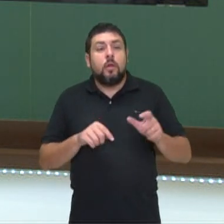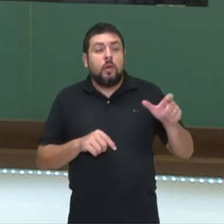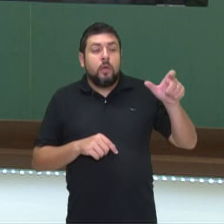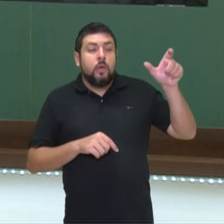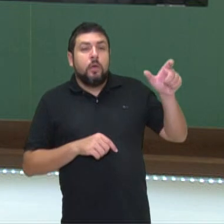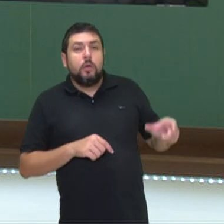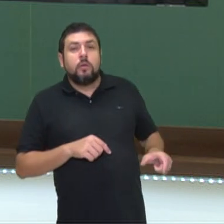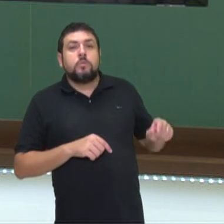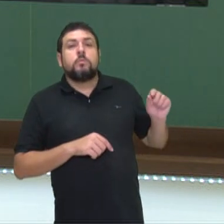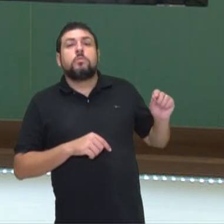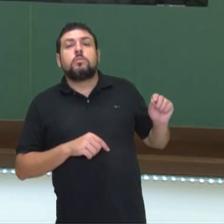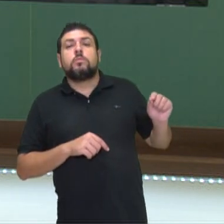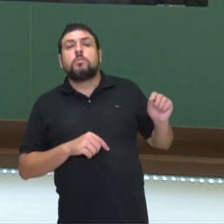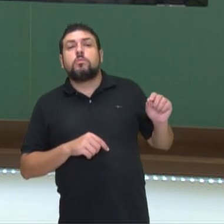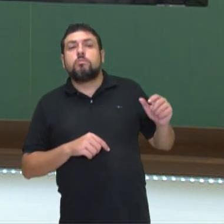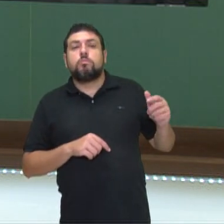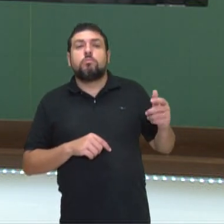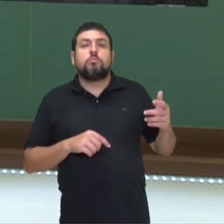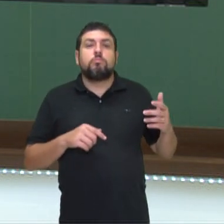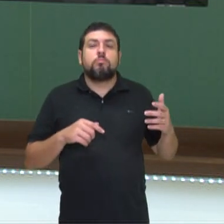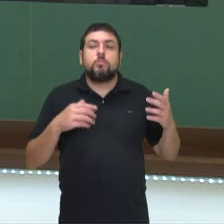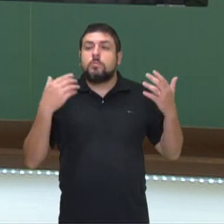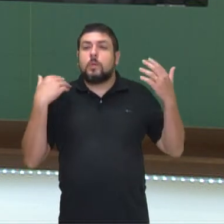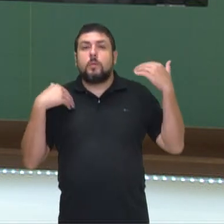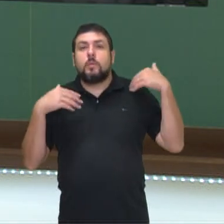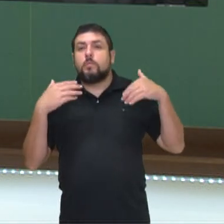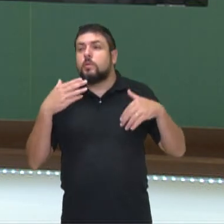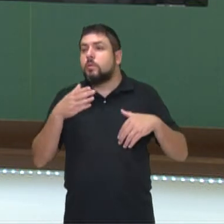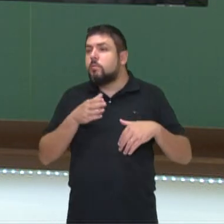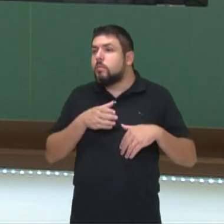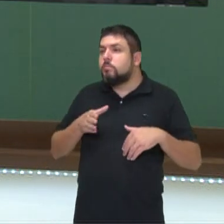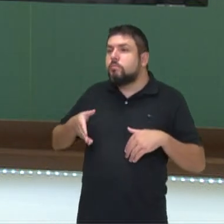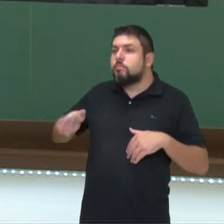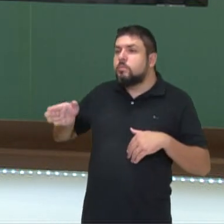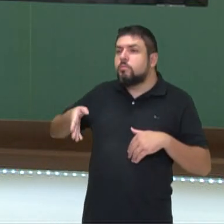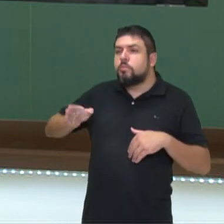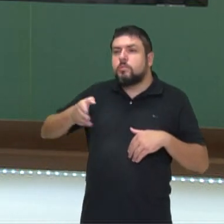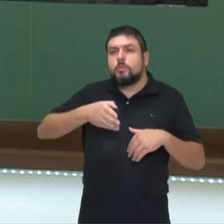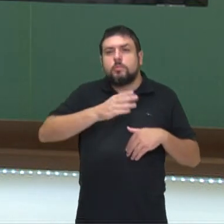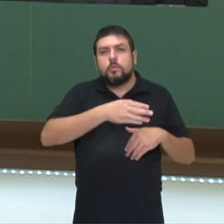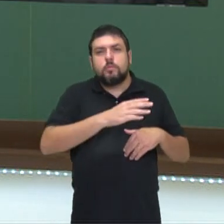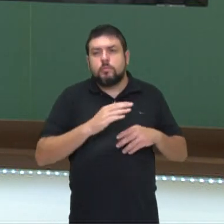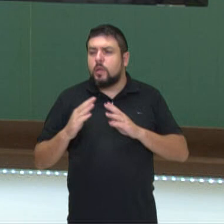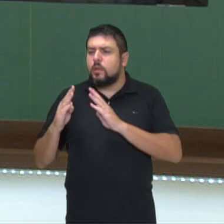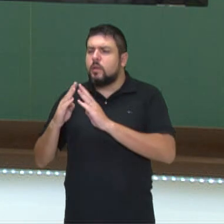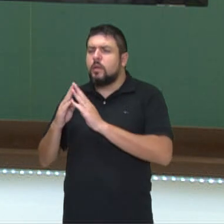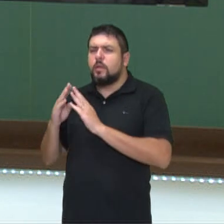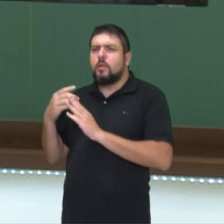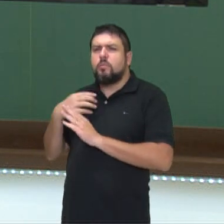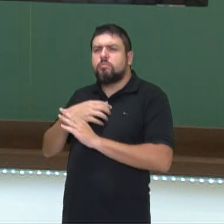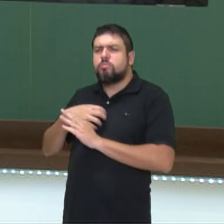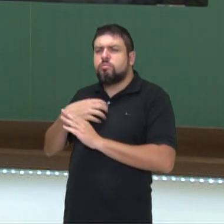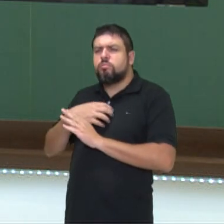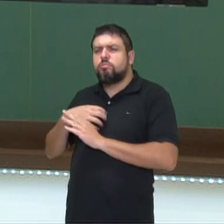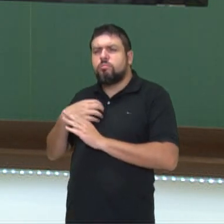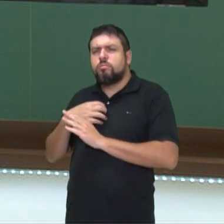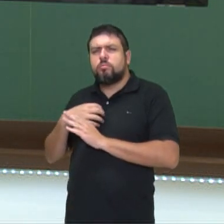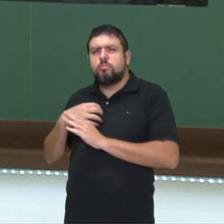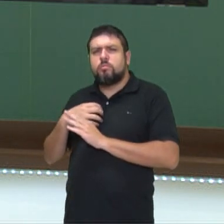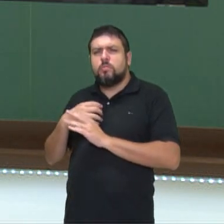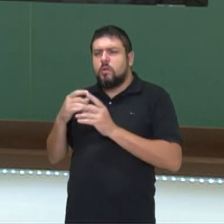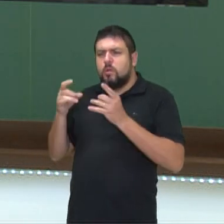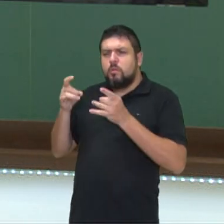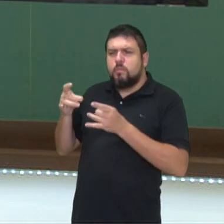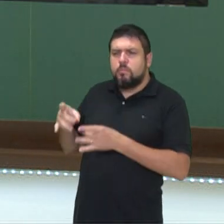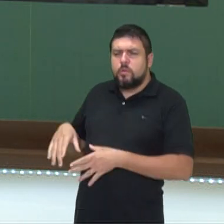personagem estava andando por diversos locais. Ele estava insatisfeito com sua residência, foi através do caminho.